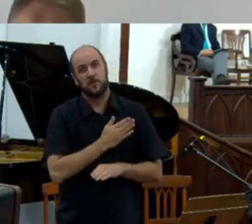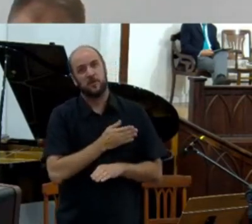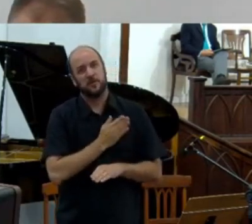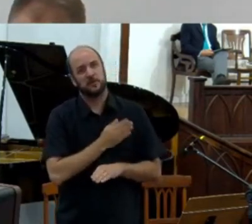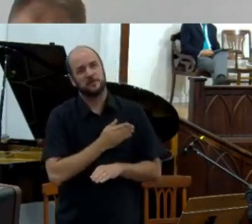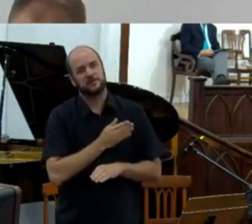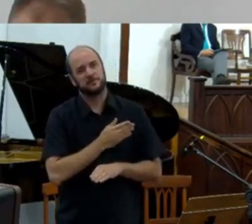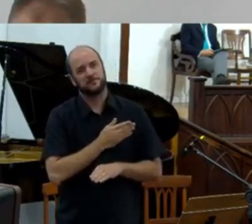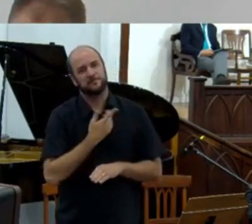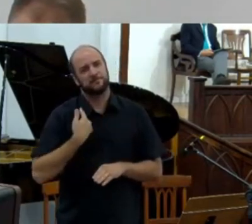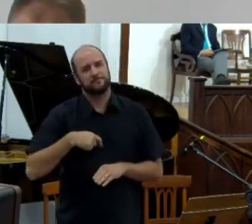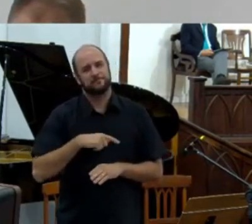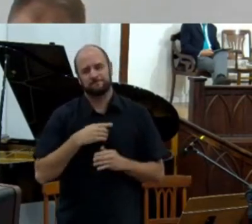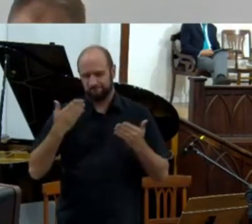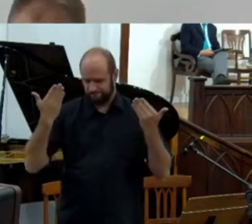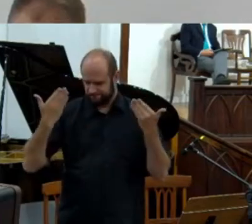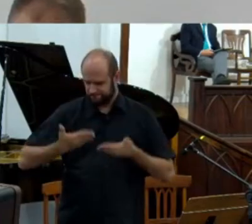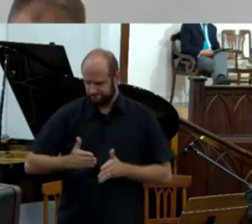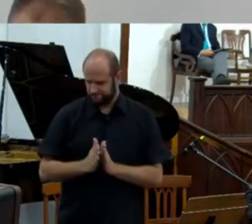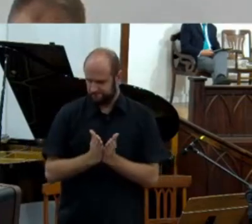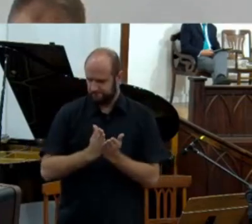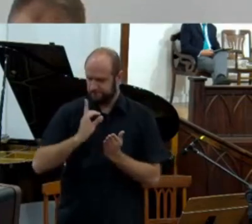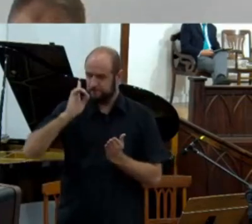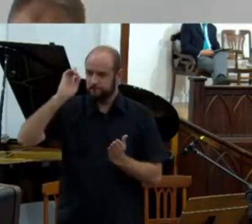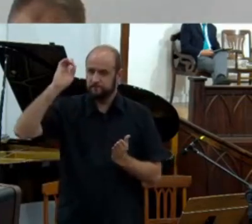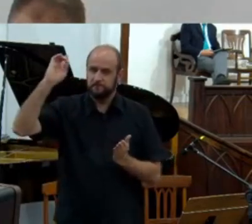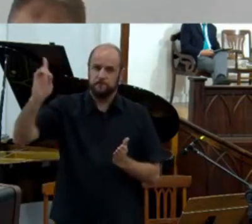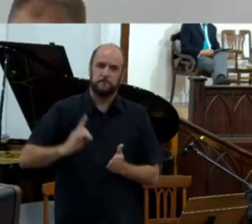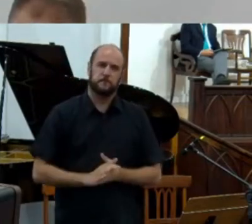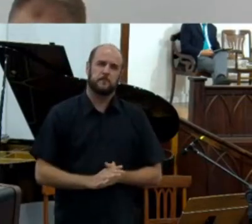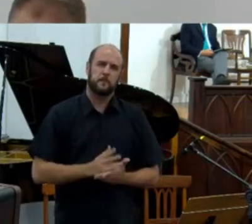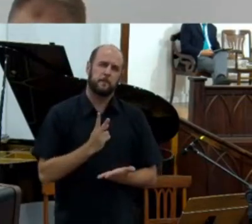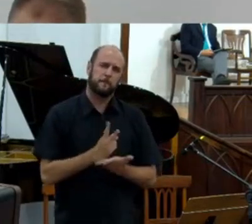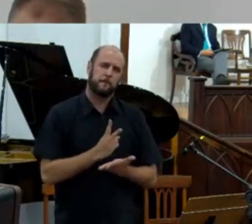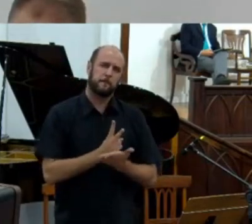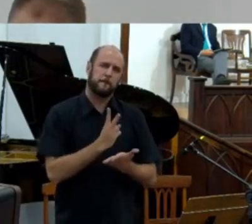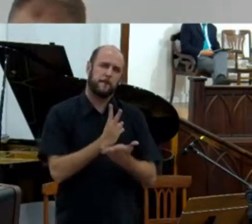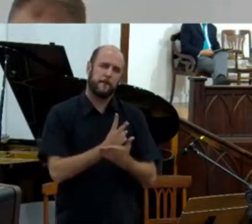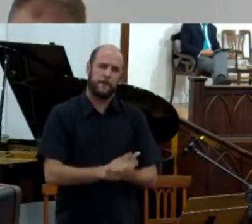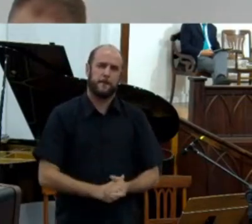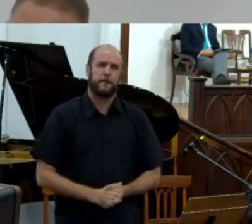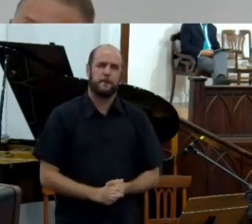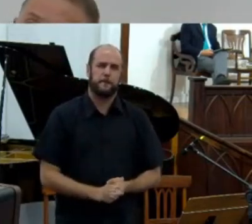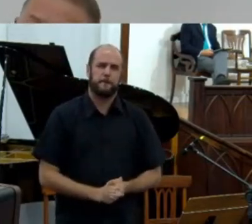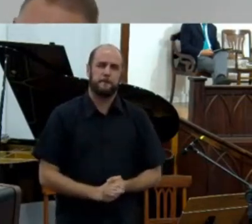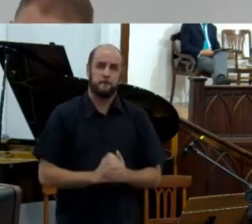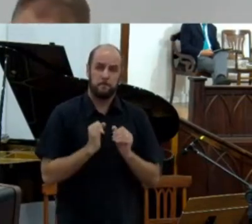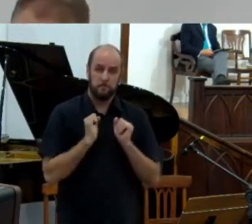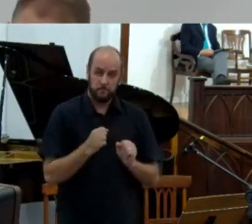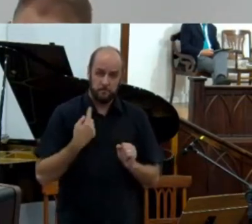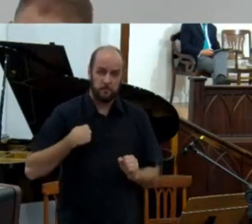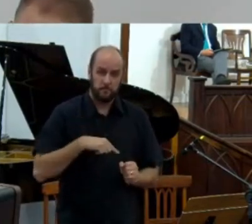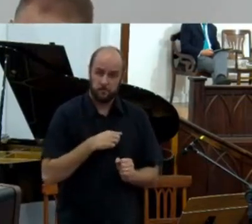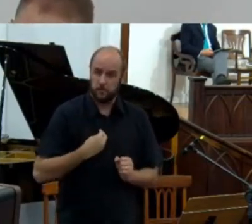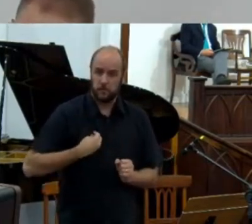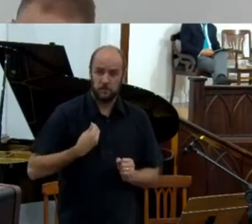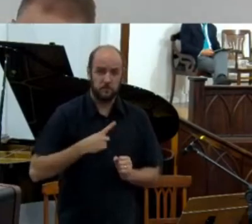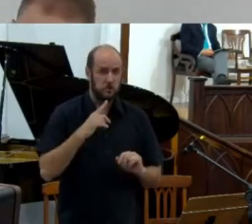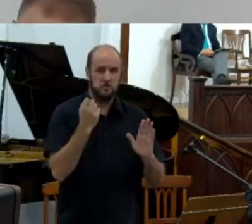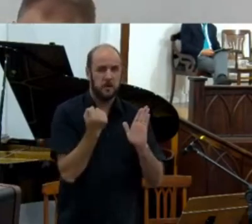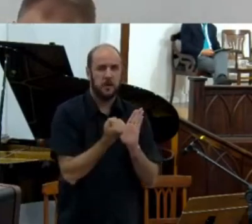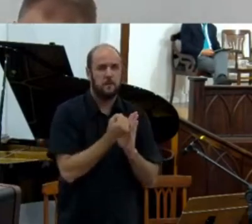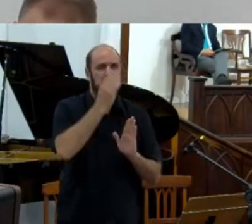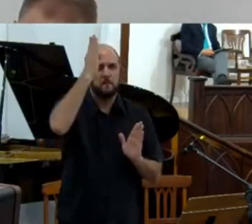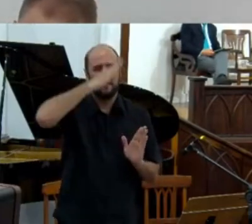nos colocando diante da palavra de Deus continuamente. Para que nossa vida não seja marcada pela